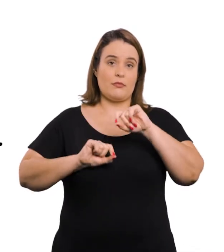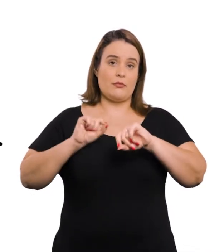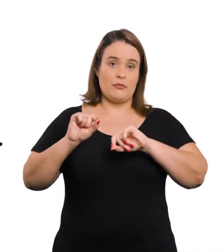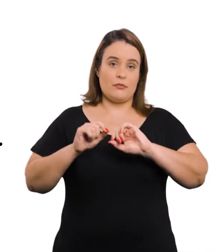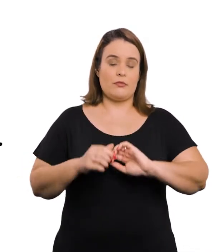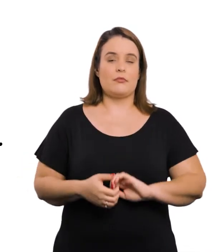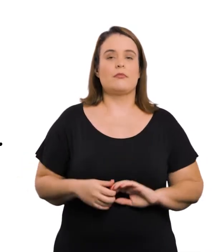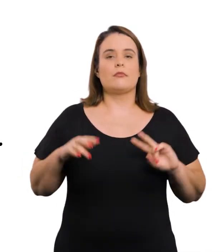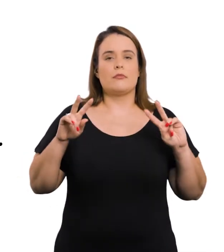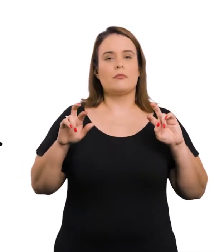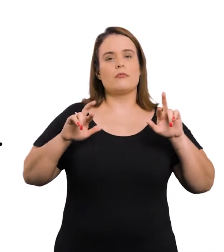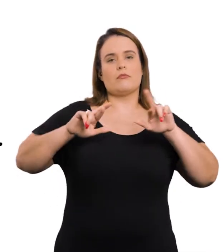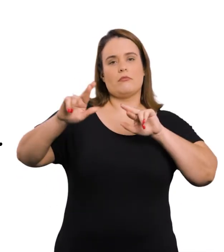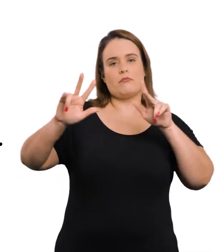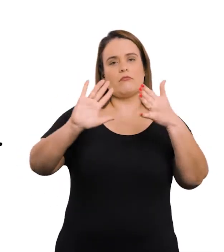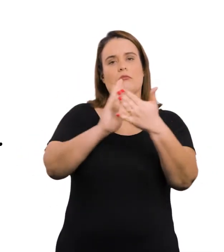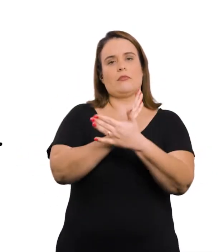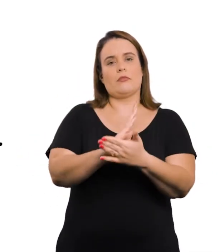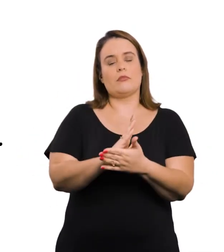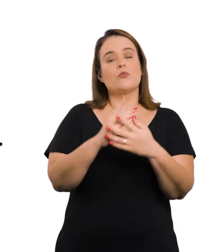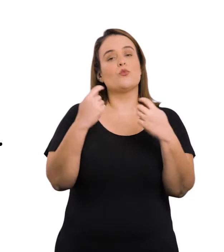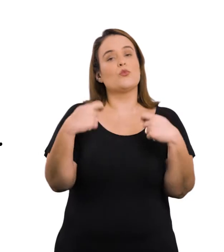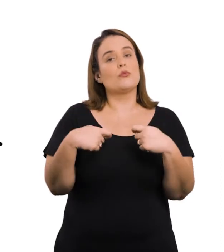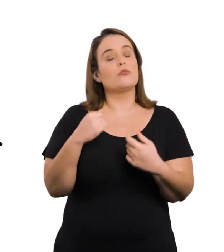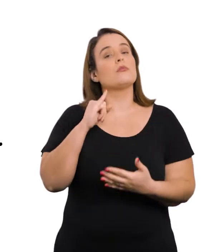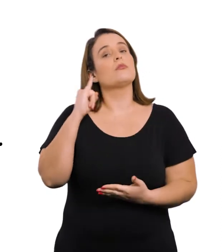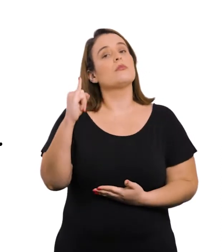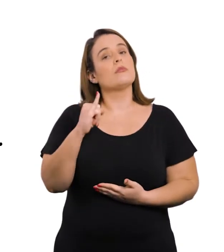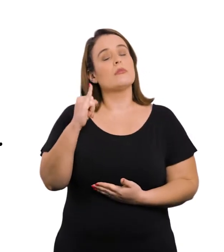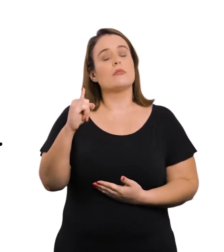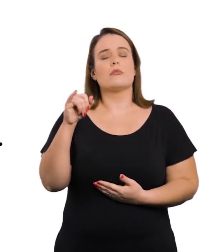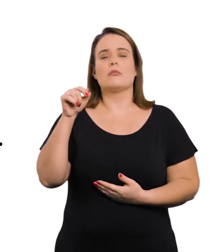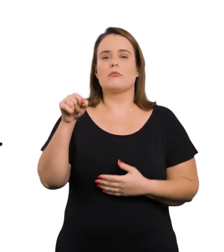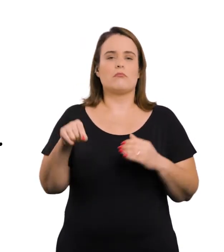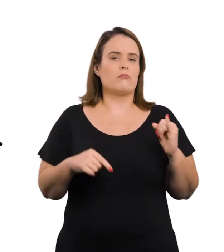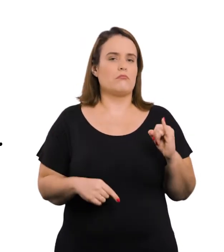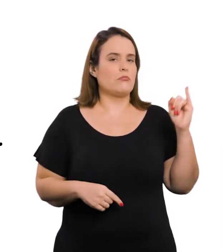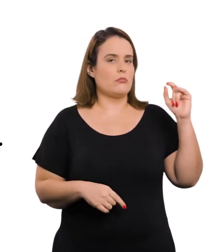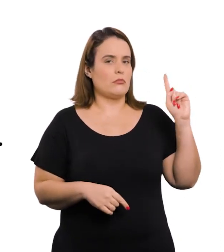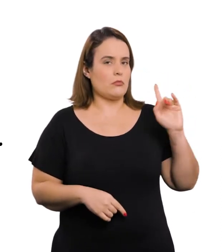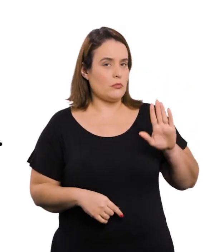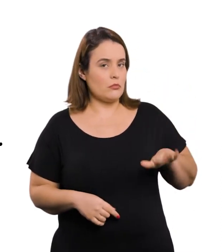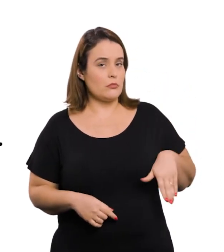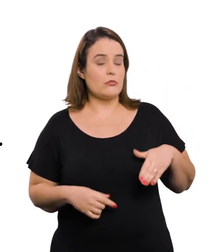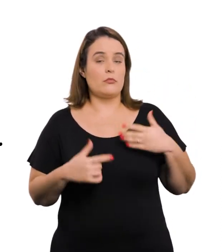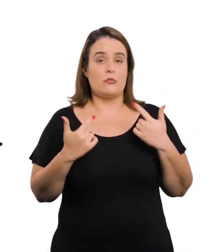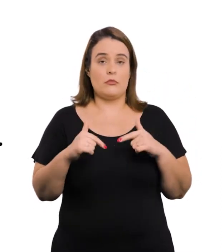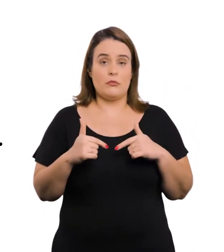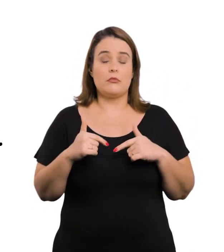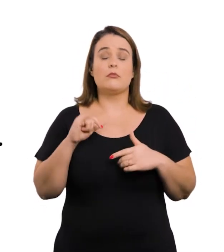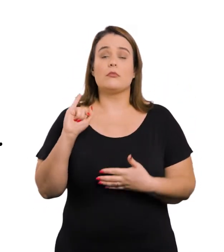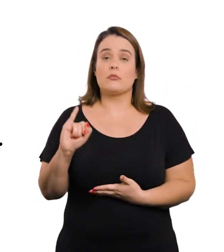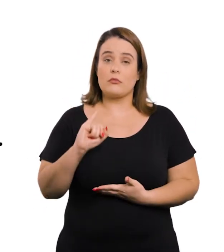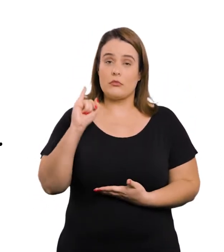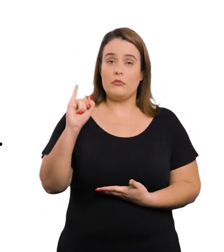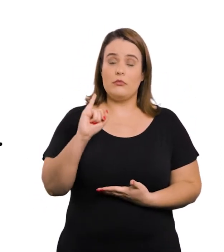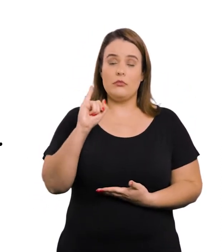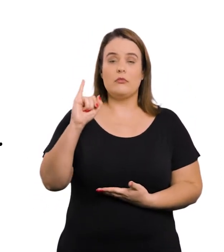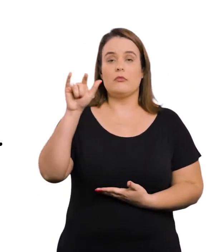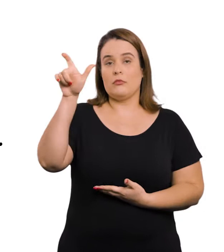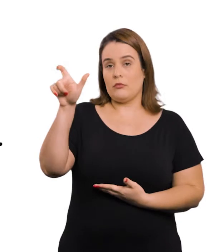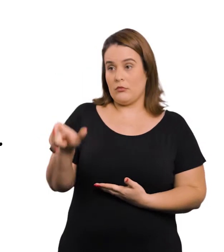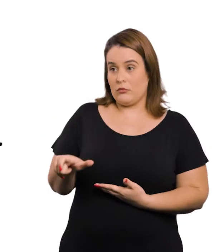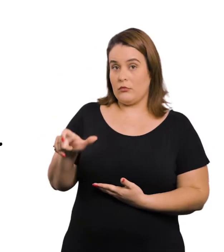que, abre aspas, distinguir entre funções essenciais e funções não essenciais no emprego é